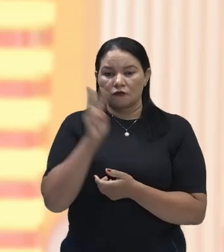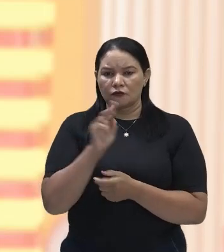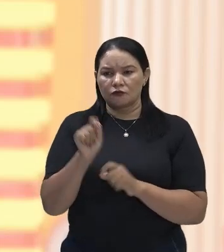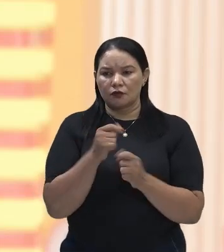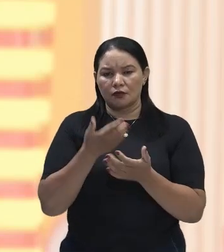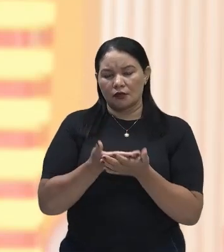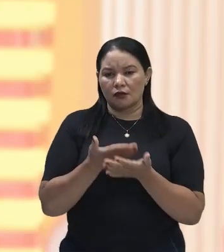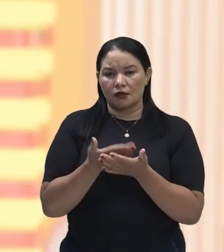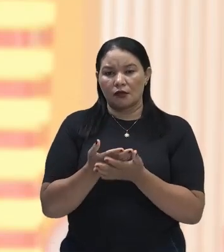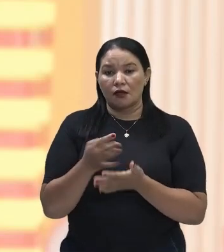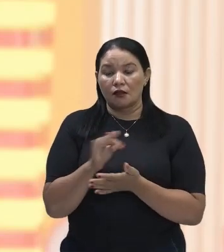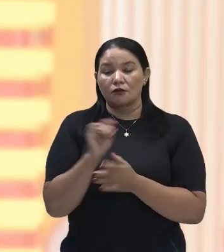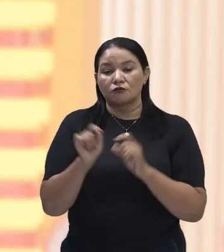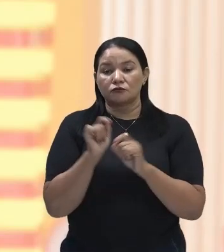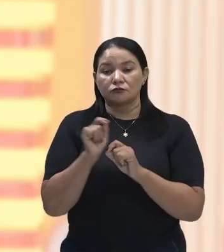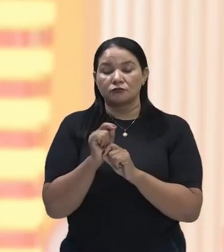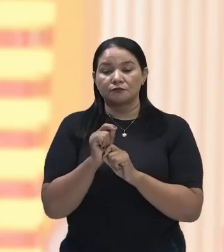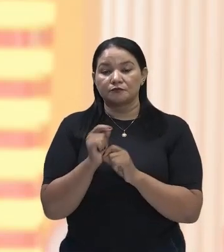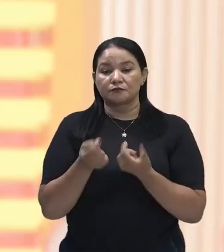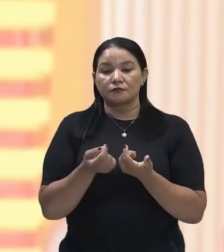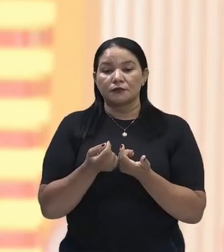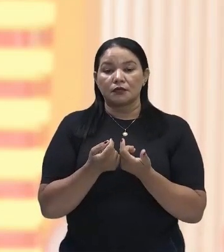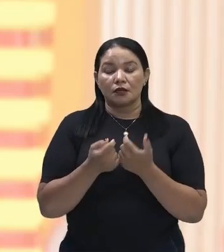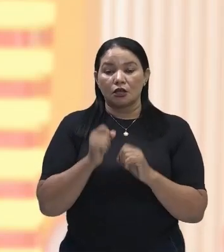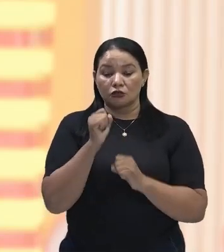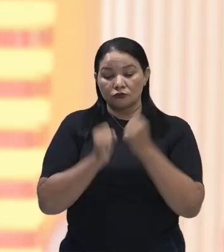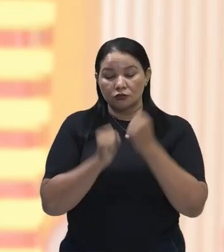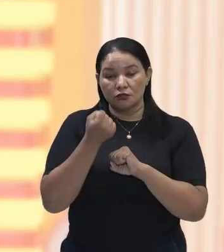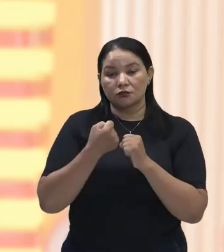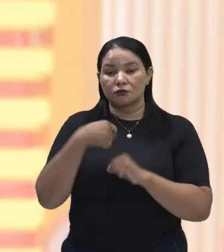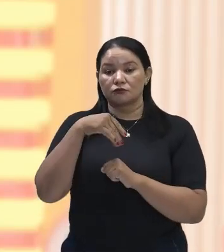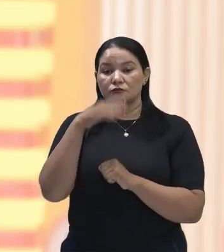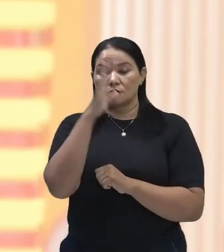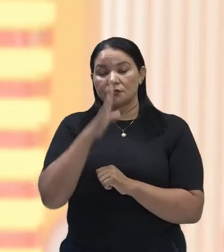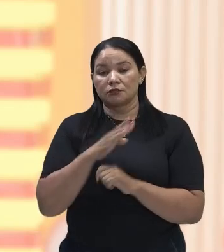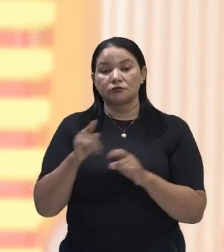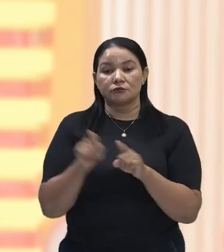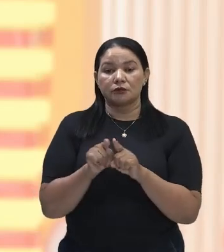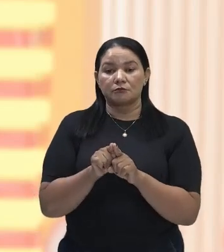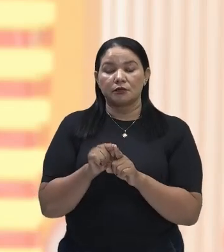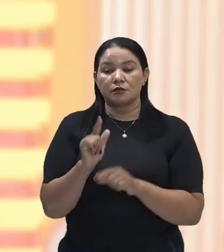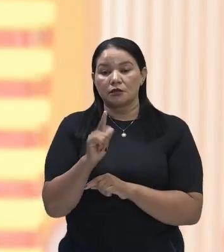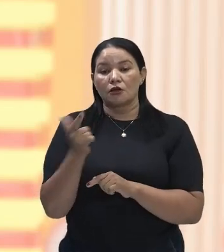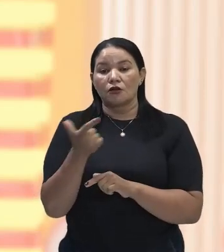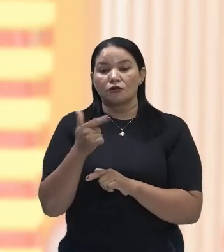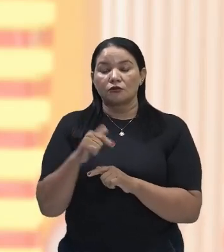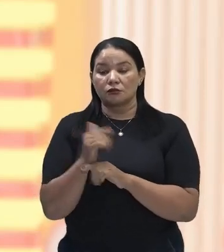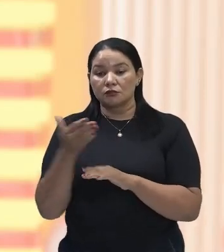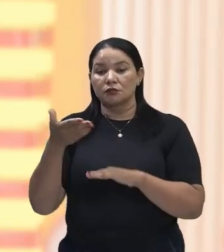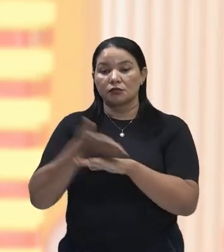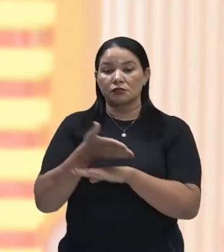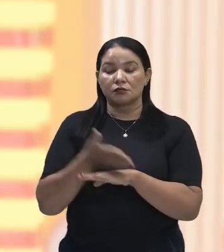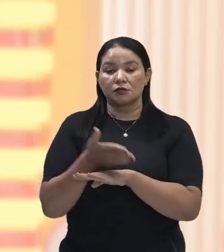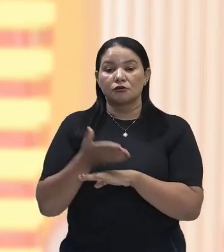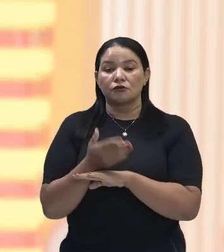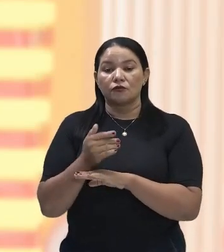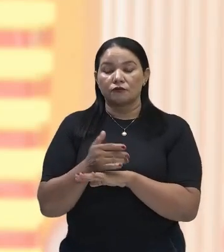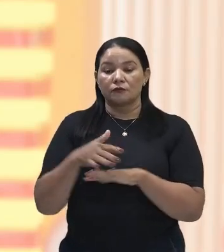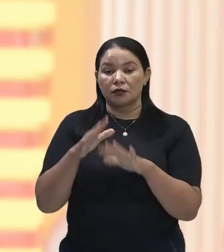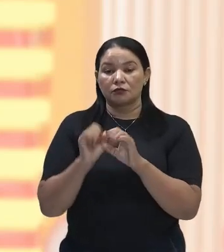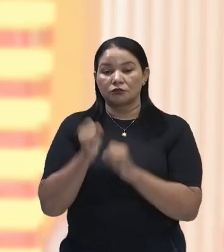aula as questões de industrialização do Brasil e também a inserção da Amazônia no cenário